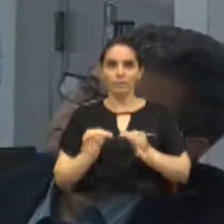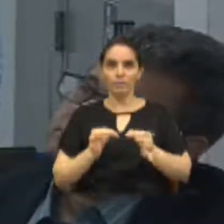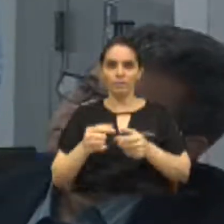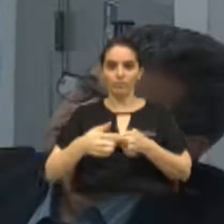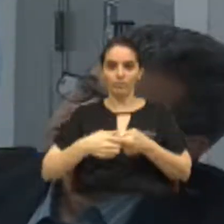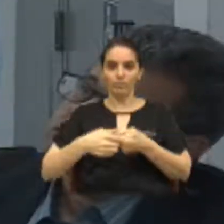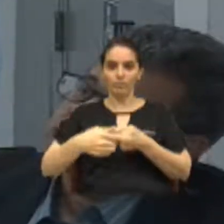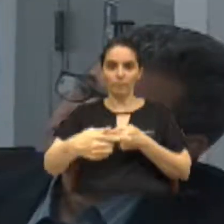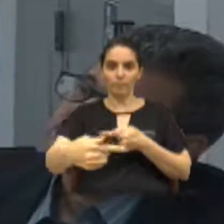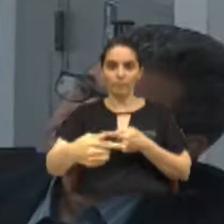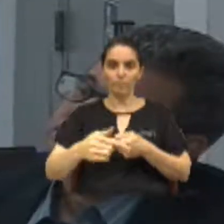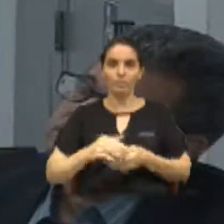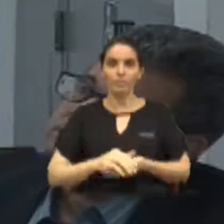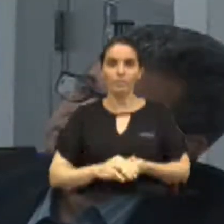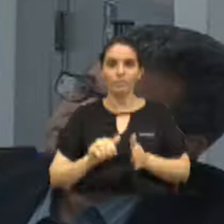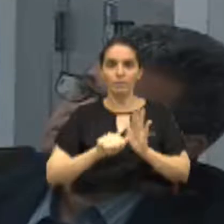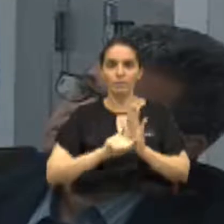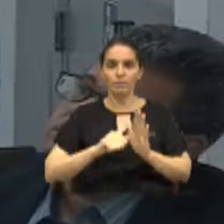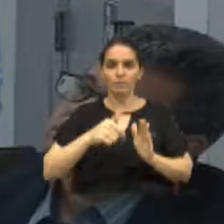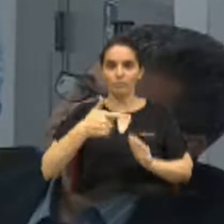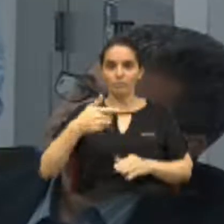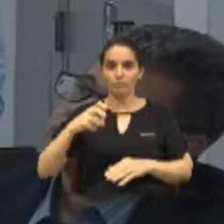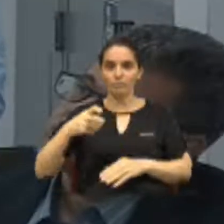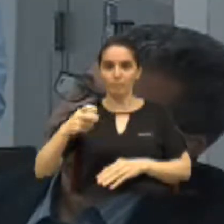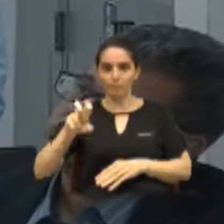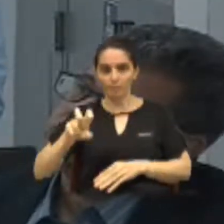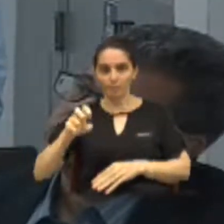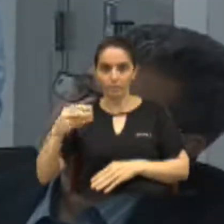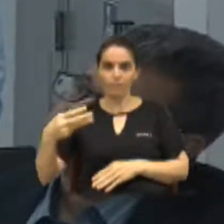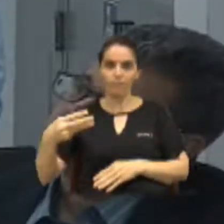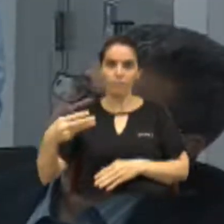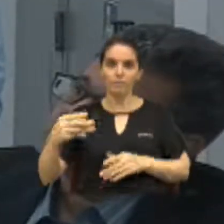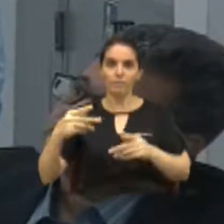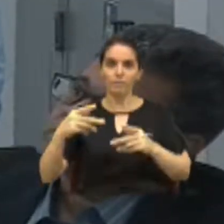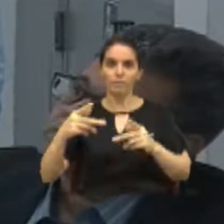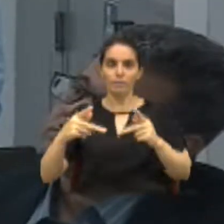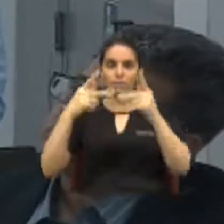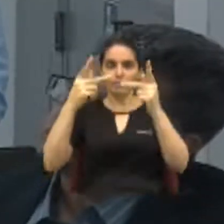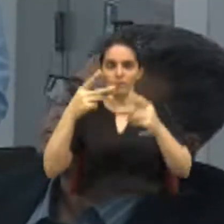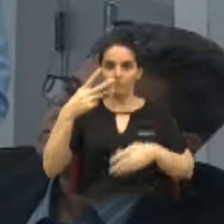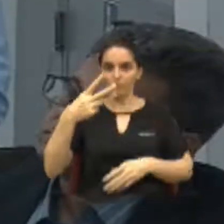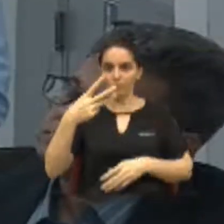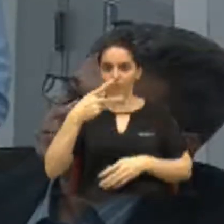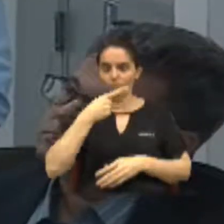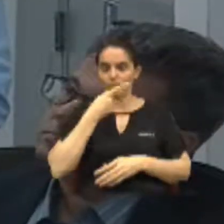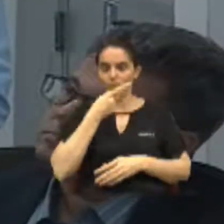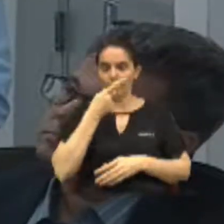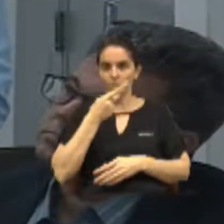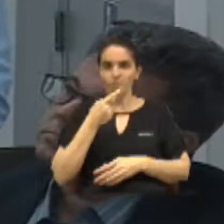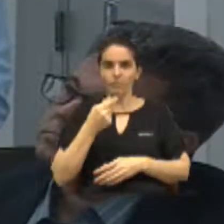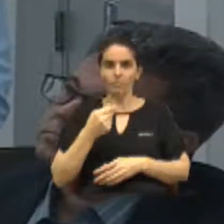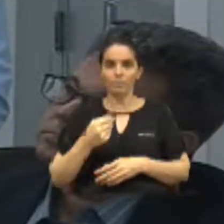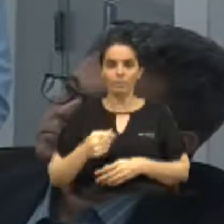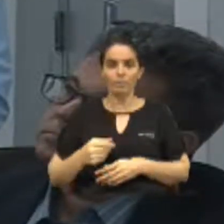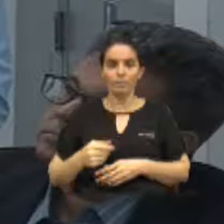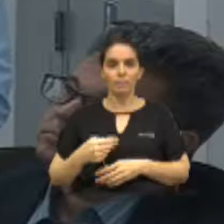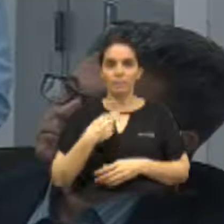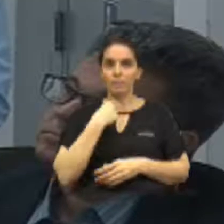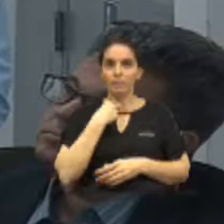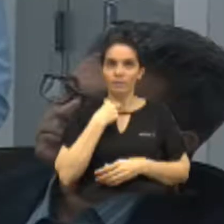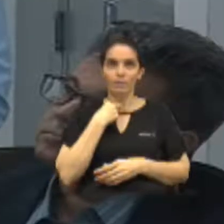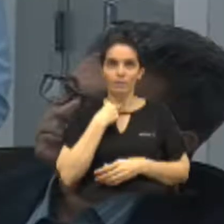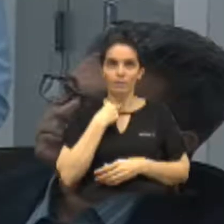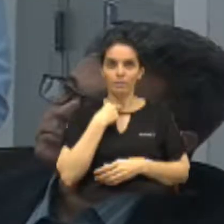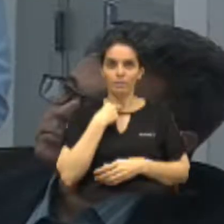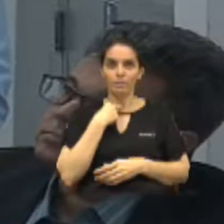sessão, baseado no artigo 253, parágrafo 3, que diz: não admite